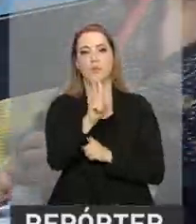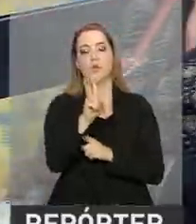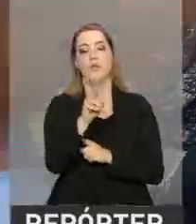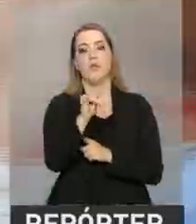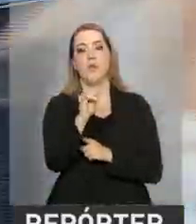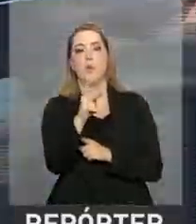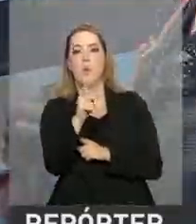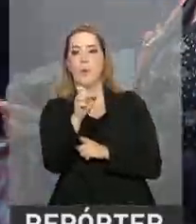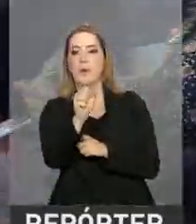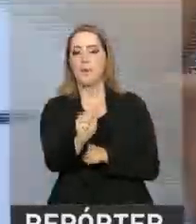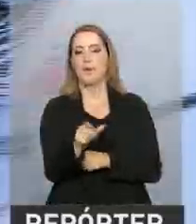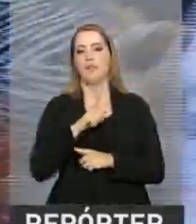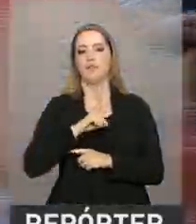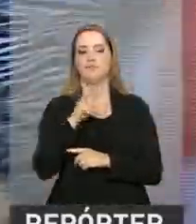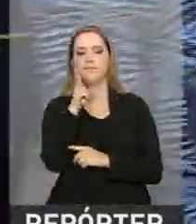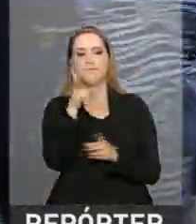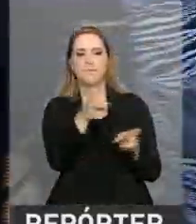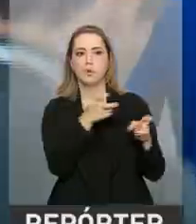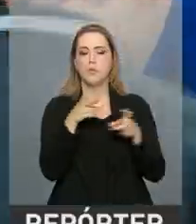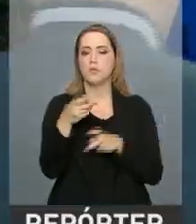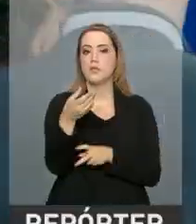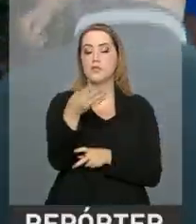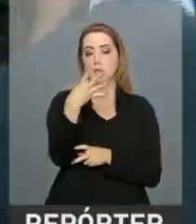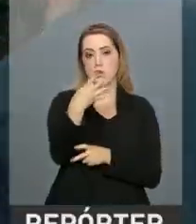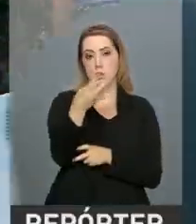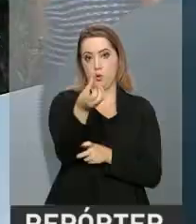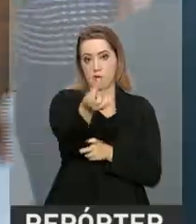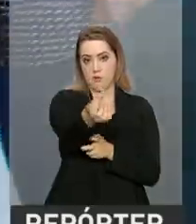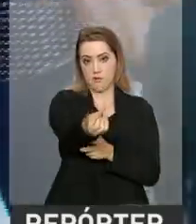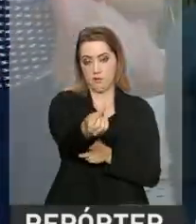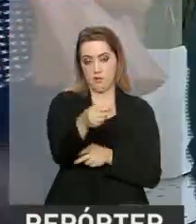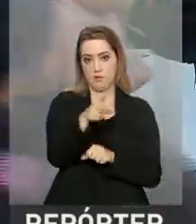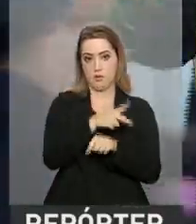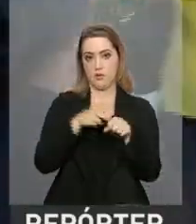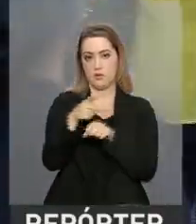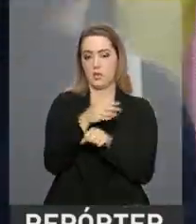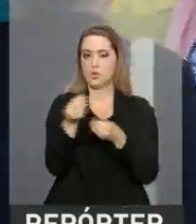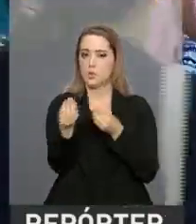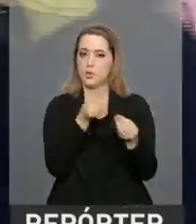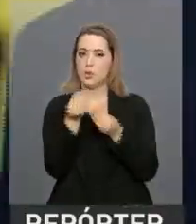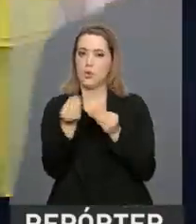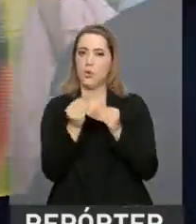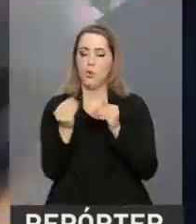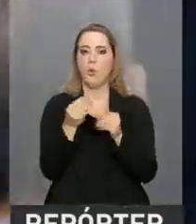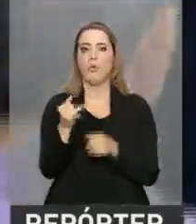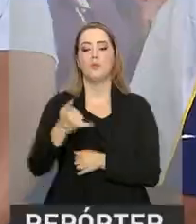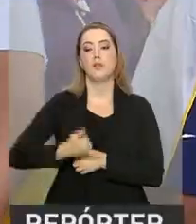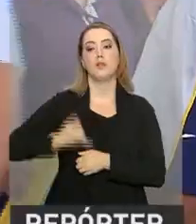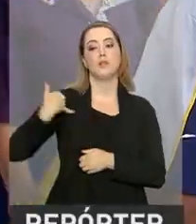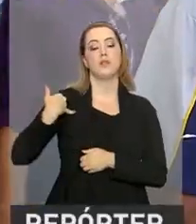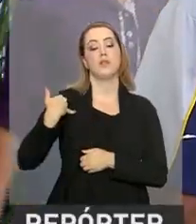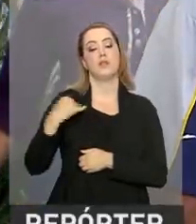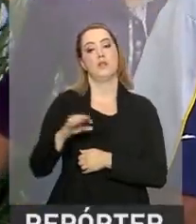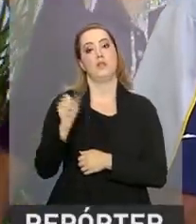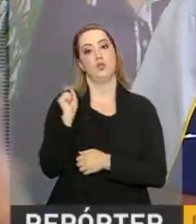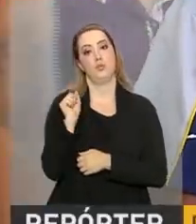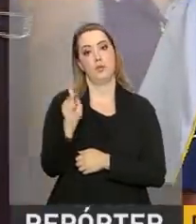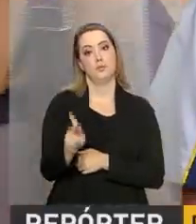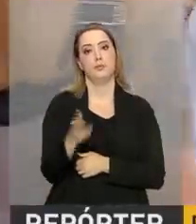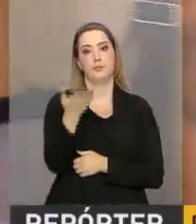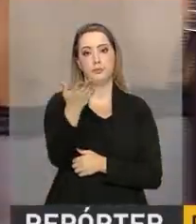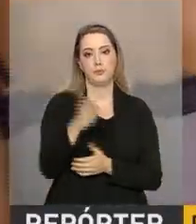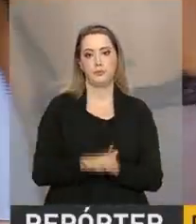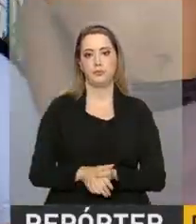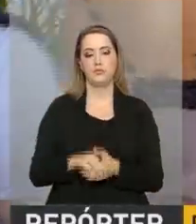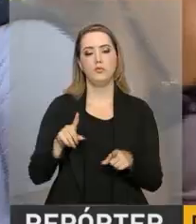identificou 46 países que aumentaram ou estão estudando como aumentar a idade mínima para a aposentadoria. Mas tem um aspecto que faz